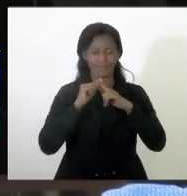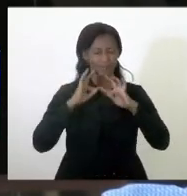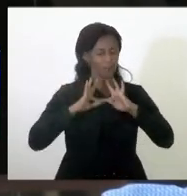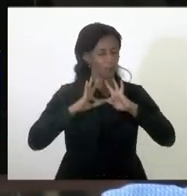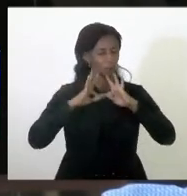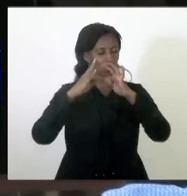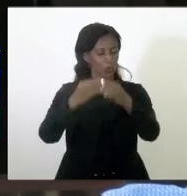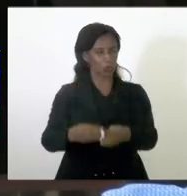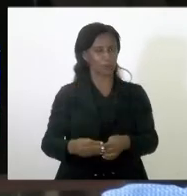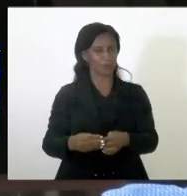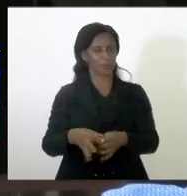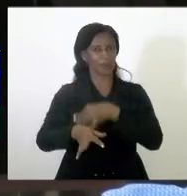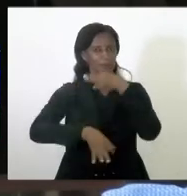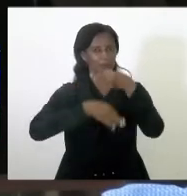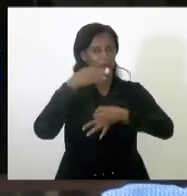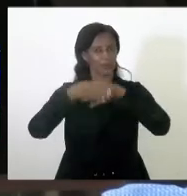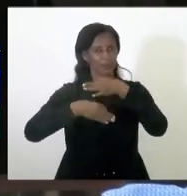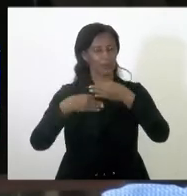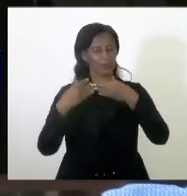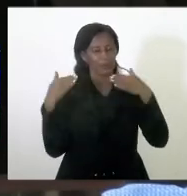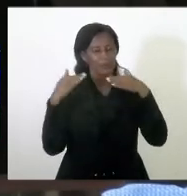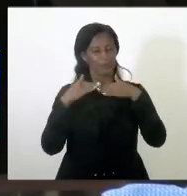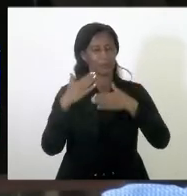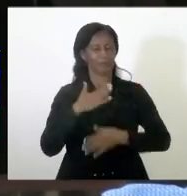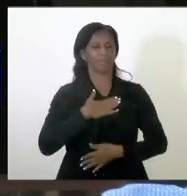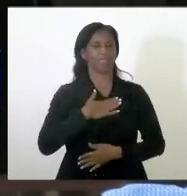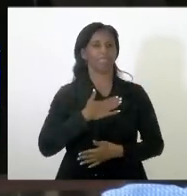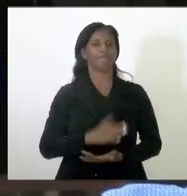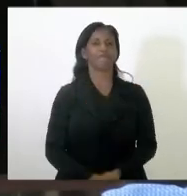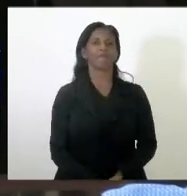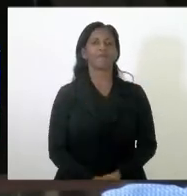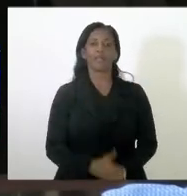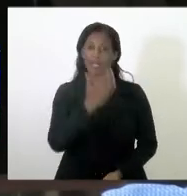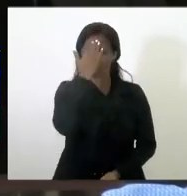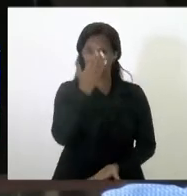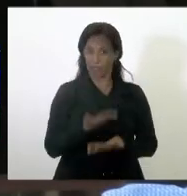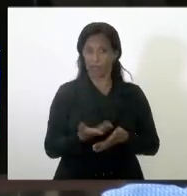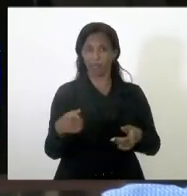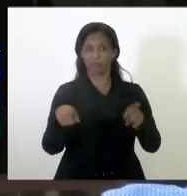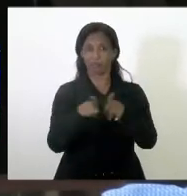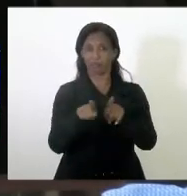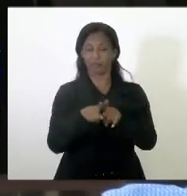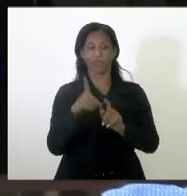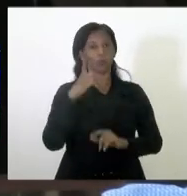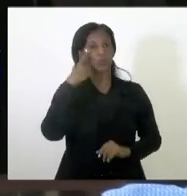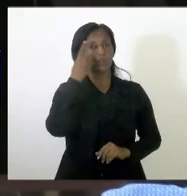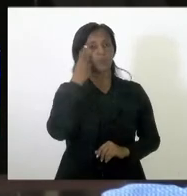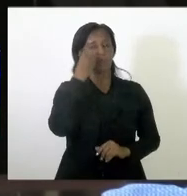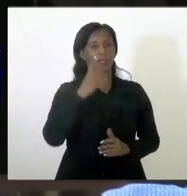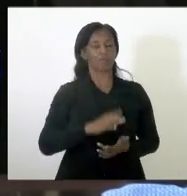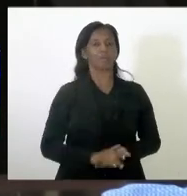amplamente comigo. E acredito também que o deputado